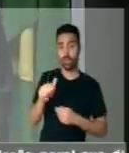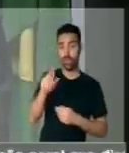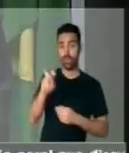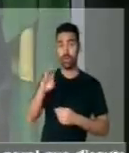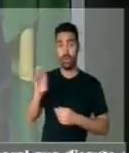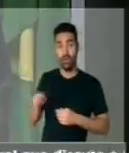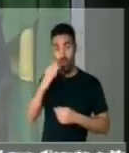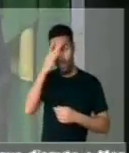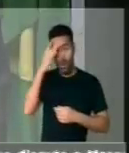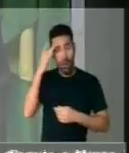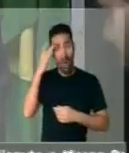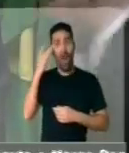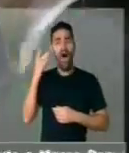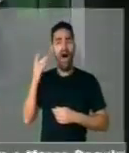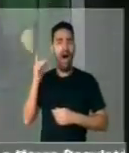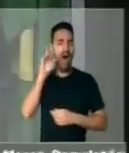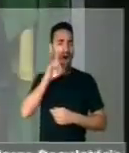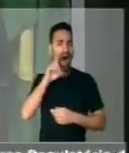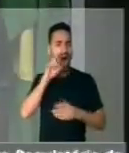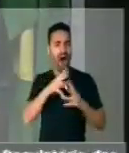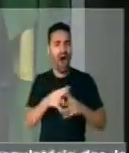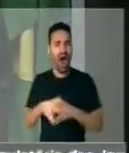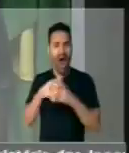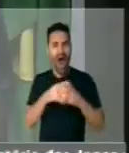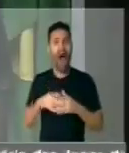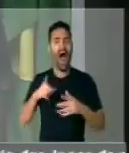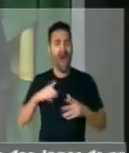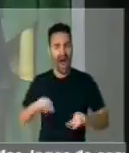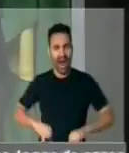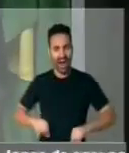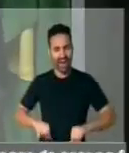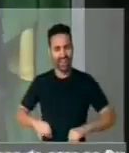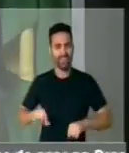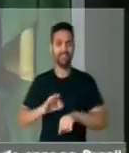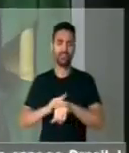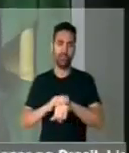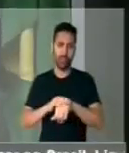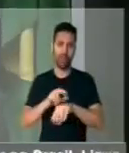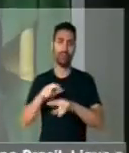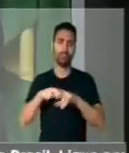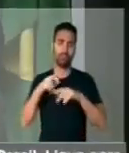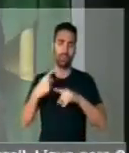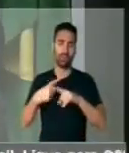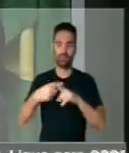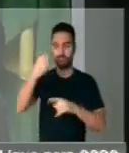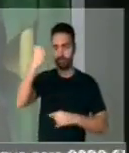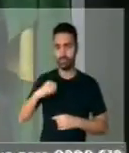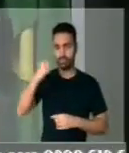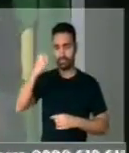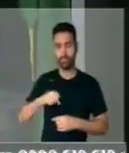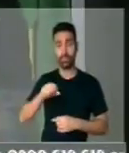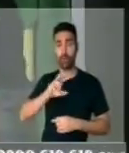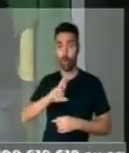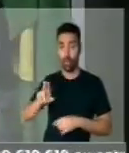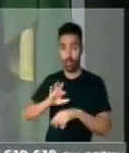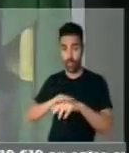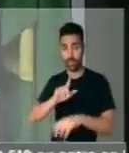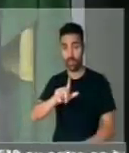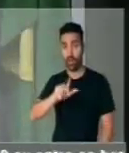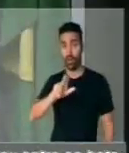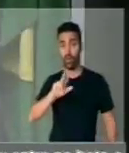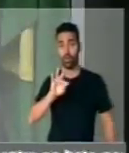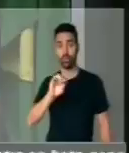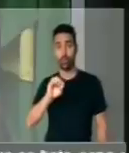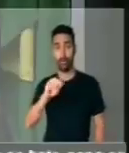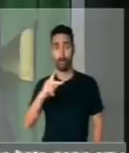de americanos sofriam patologias associadas ao jogo, a ludopatia. Se lá 15